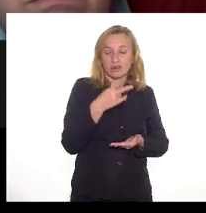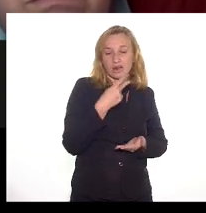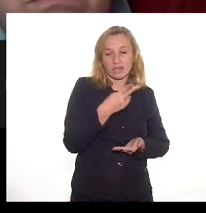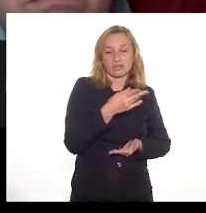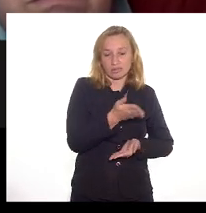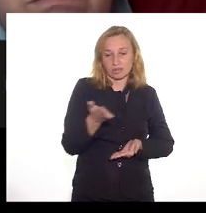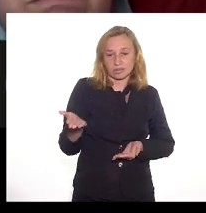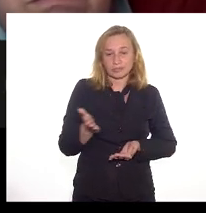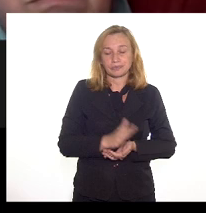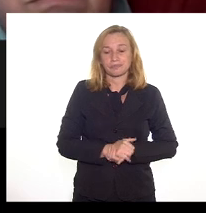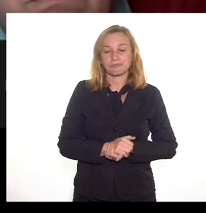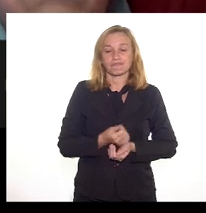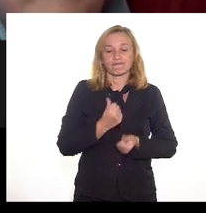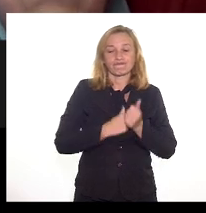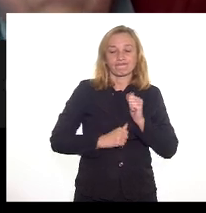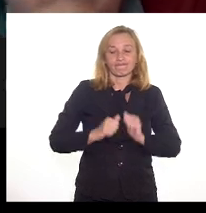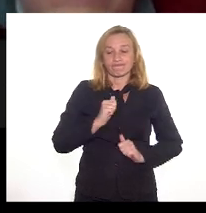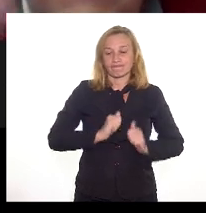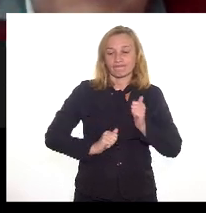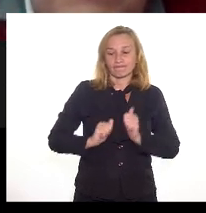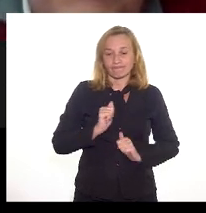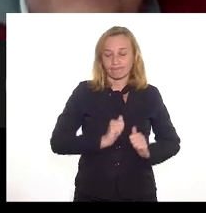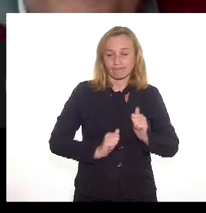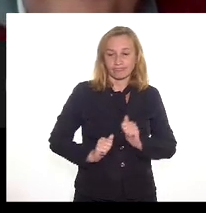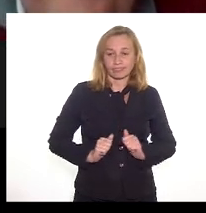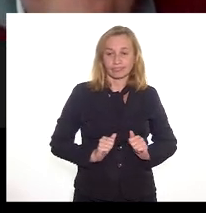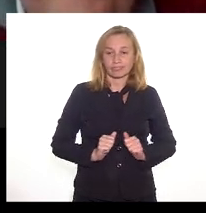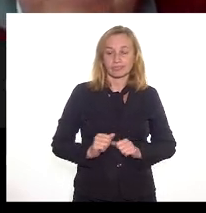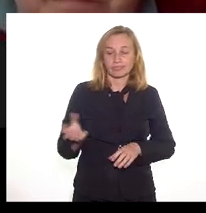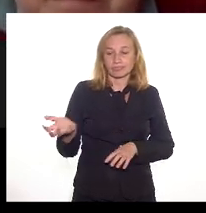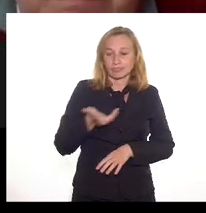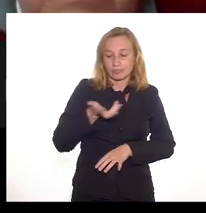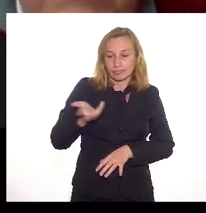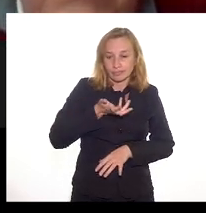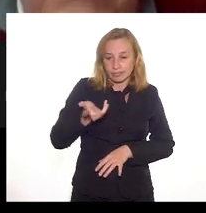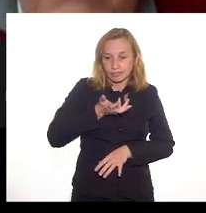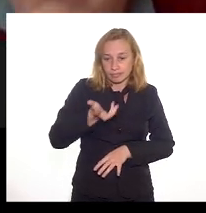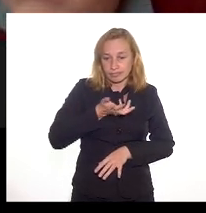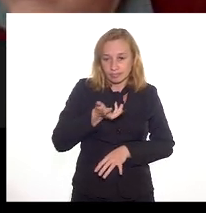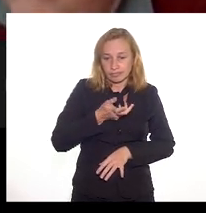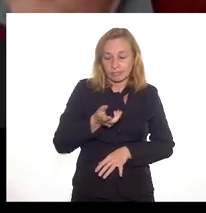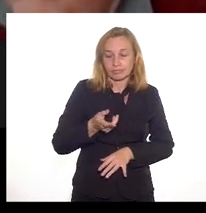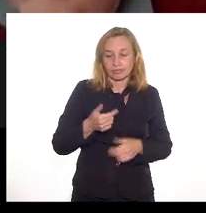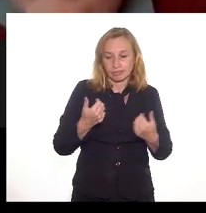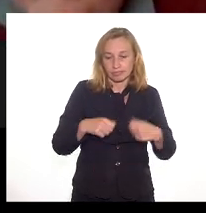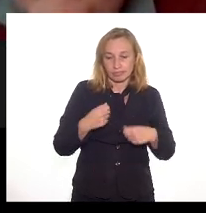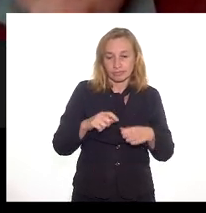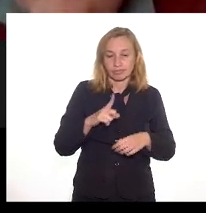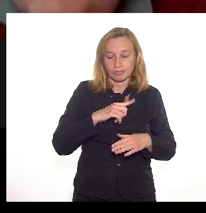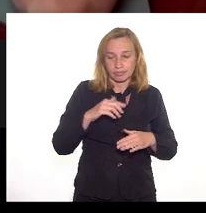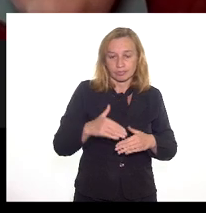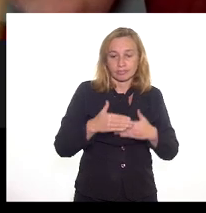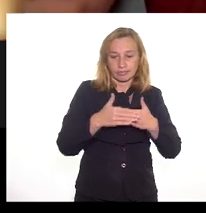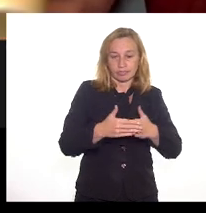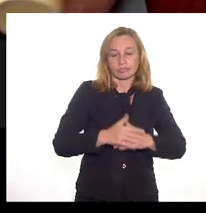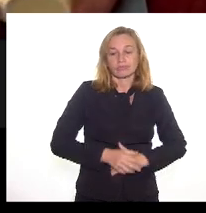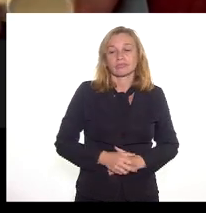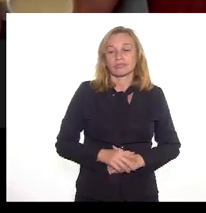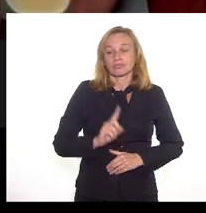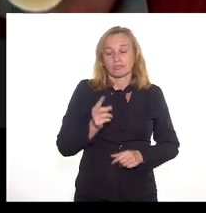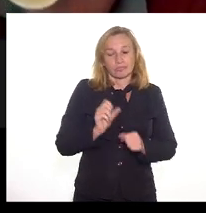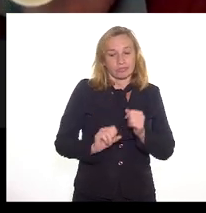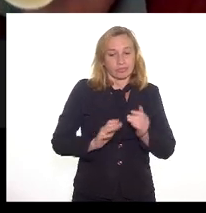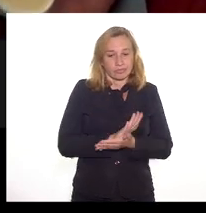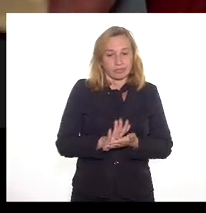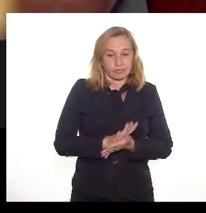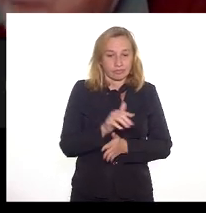minha ansiedade pelo senso de urgência do que nós temos pela frente, porque o que não for feito agora para o